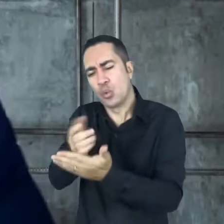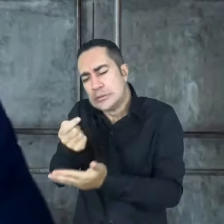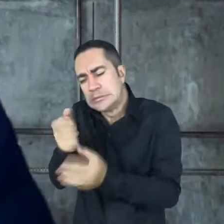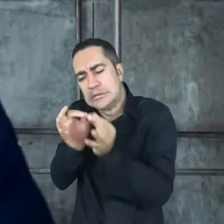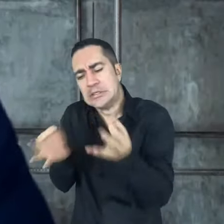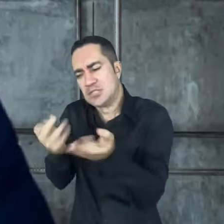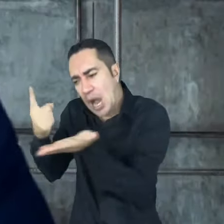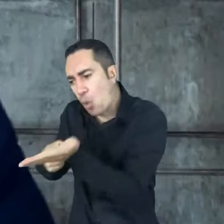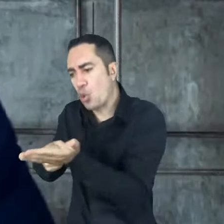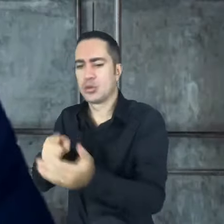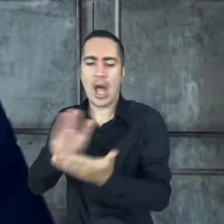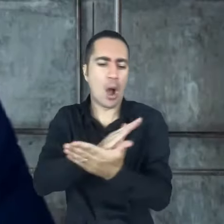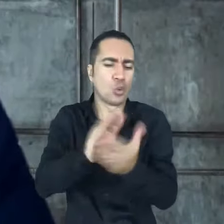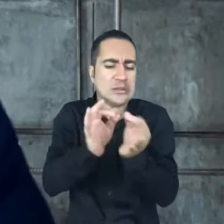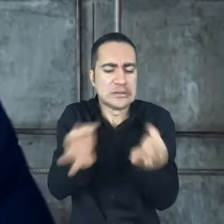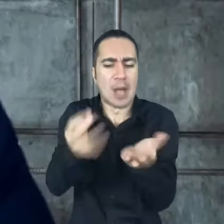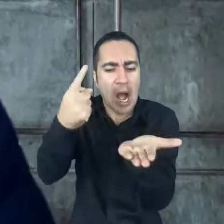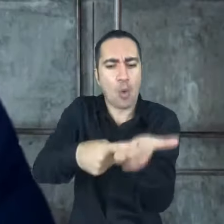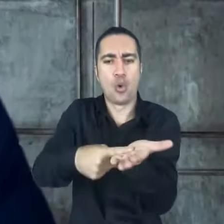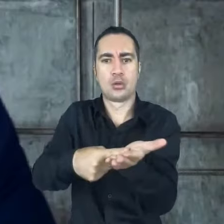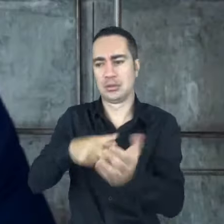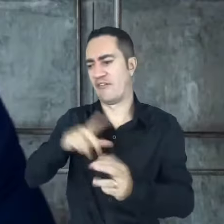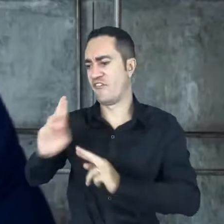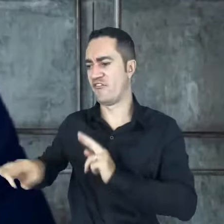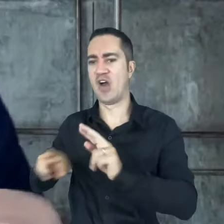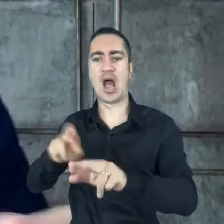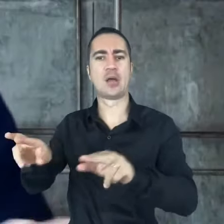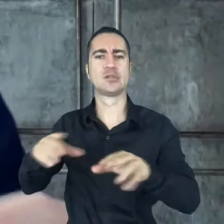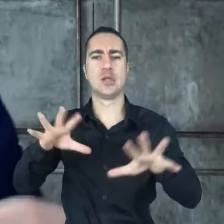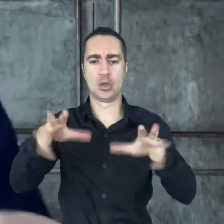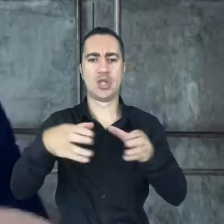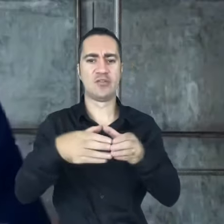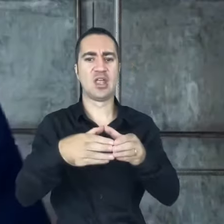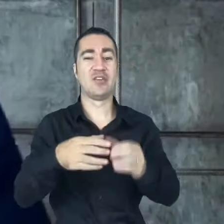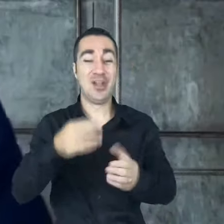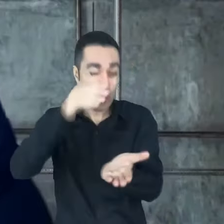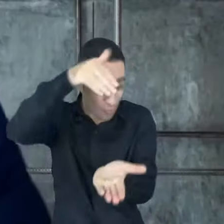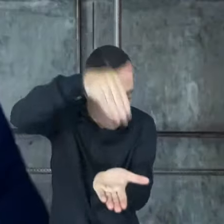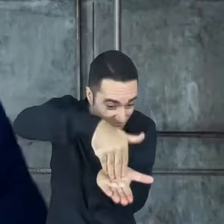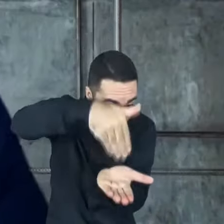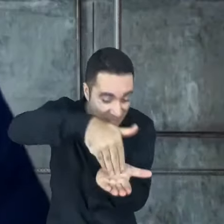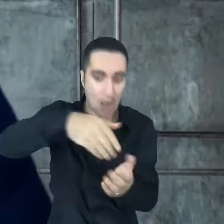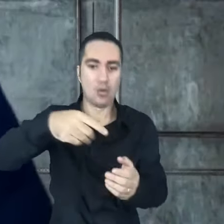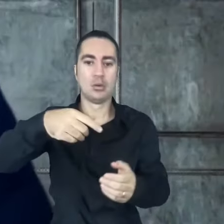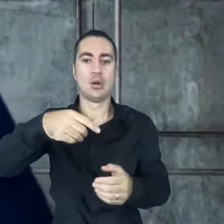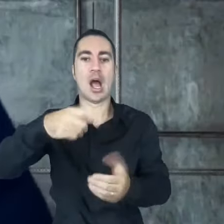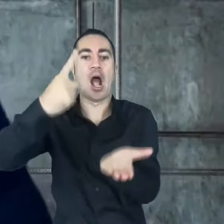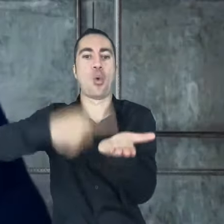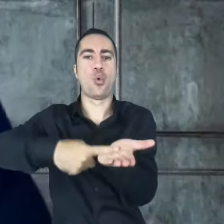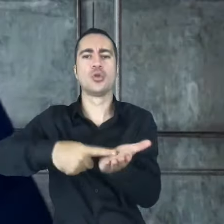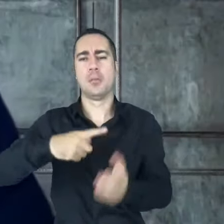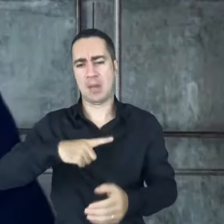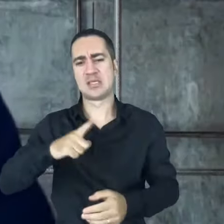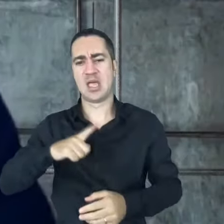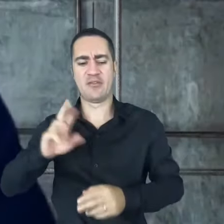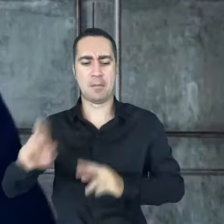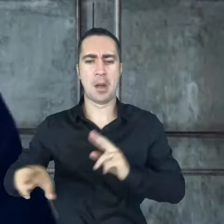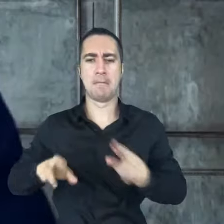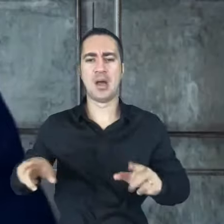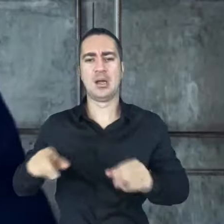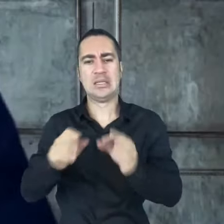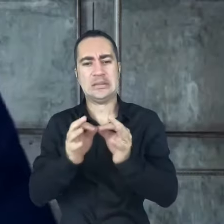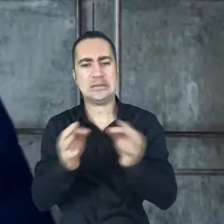da COP em discussão ao final, né? E nessa a gente veio com uma série de mini-acordos, como esses que